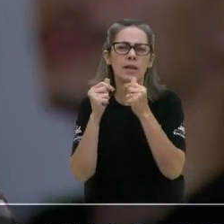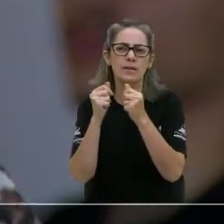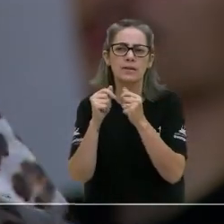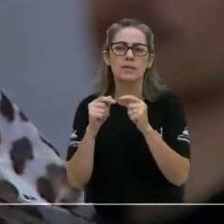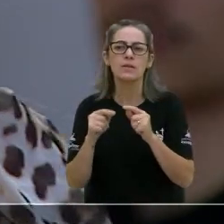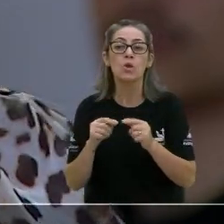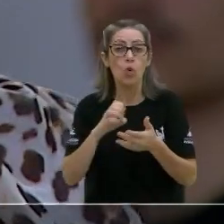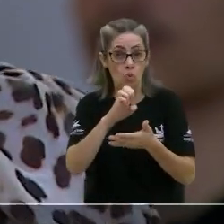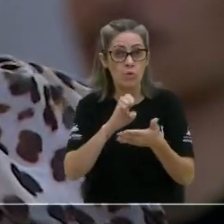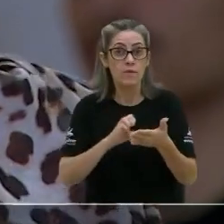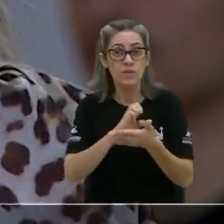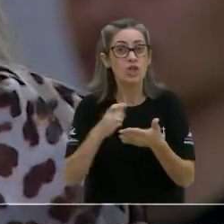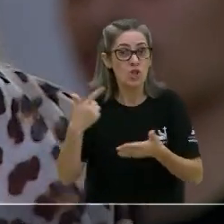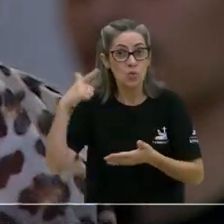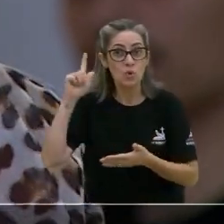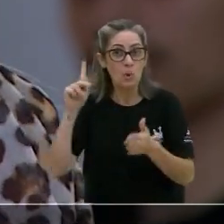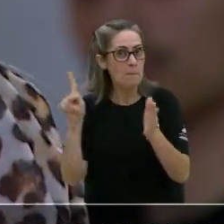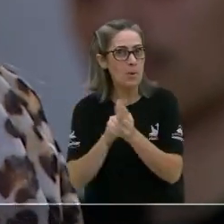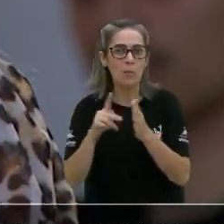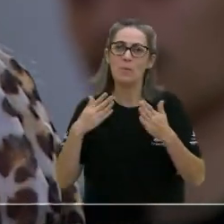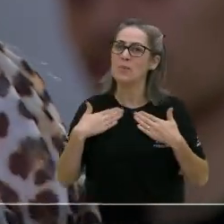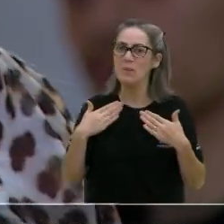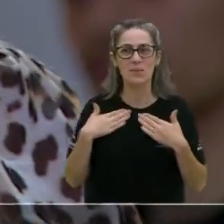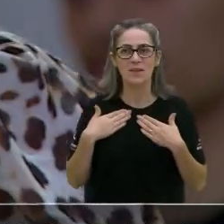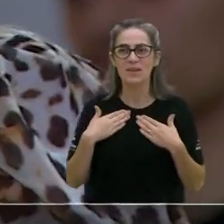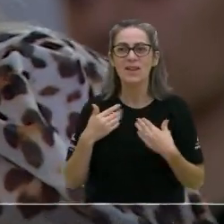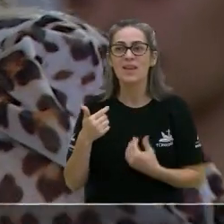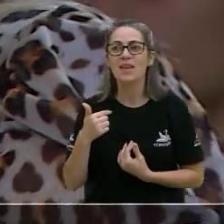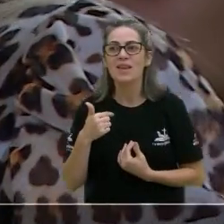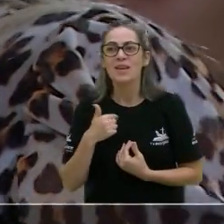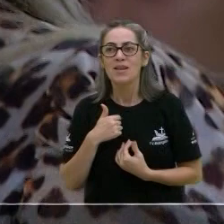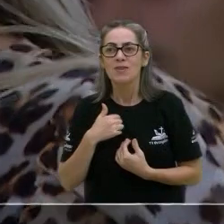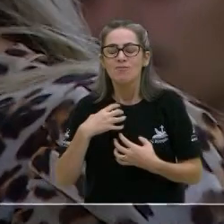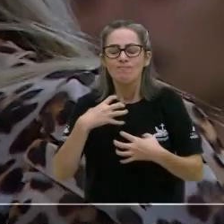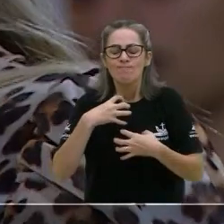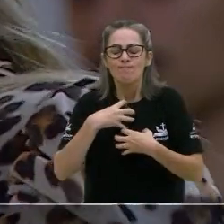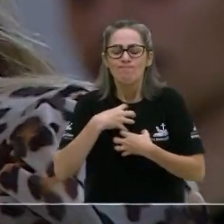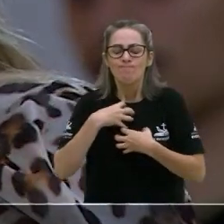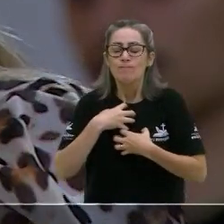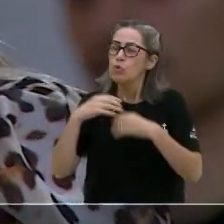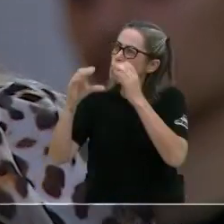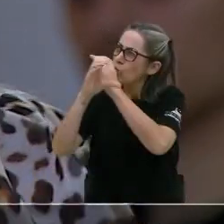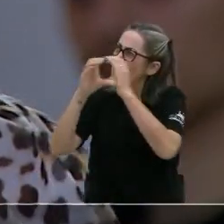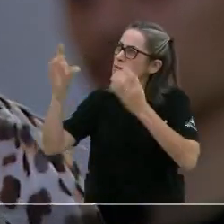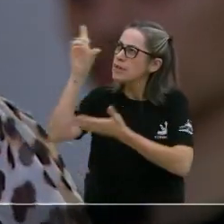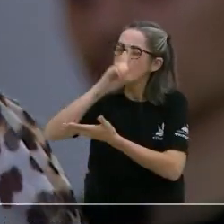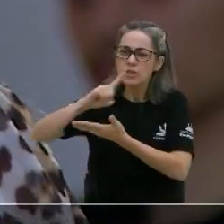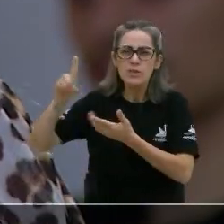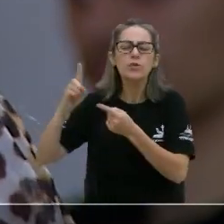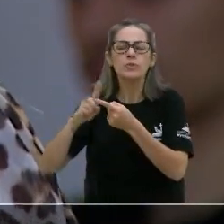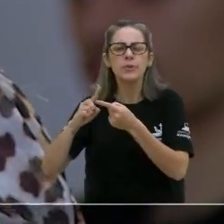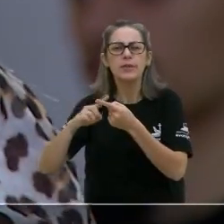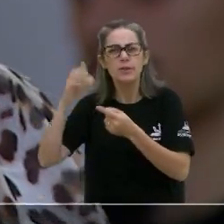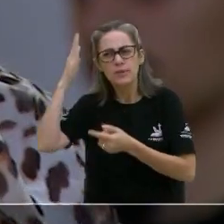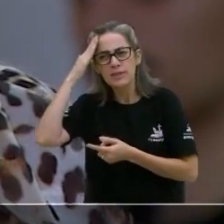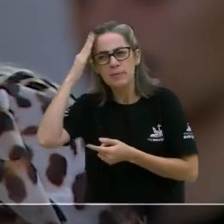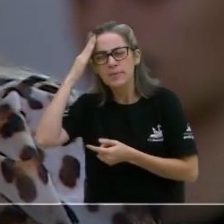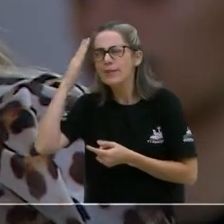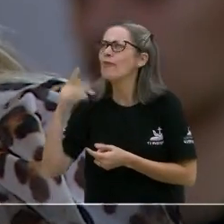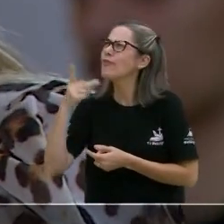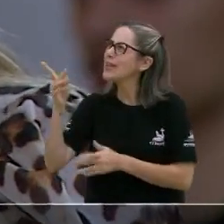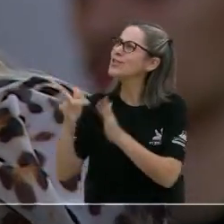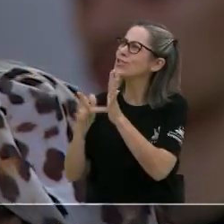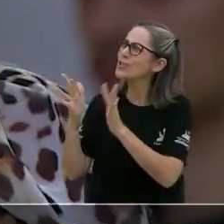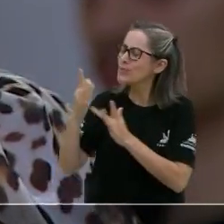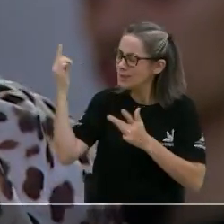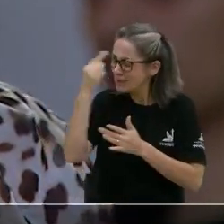ontem o evangelho foi todo para mim, padre. Eu fui totalmente confiante em Deus, eu sabia. Eu falei, Jesus, as